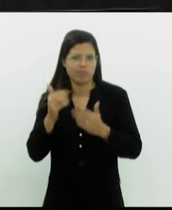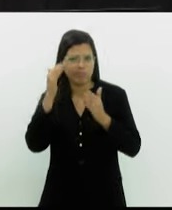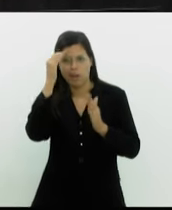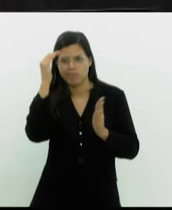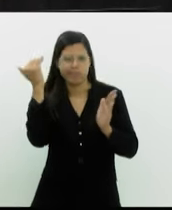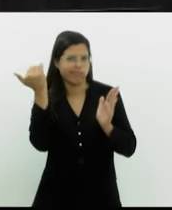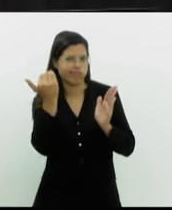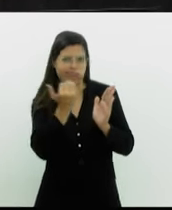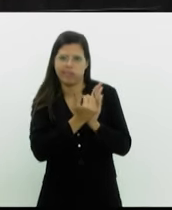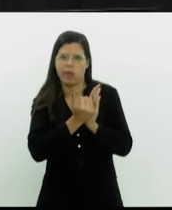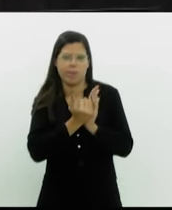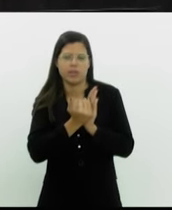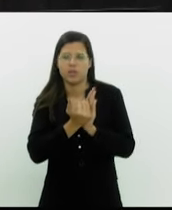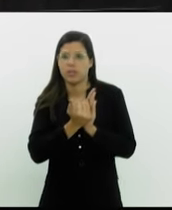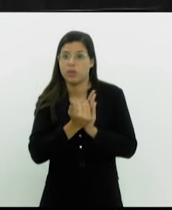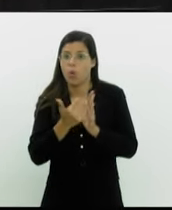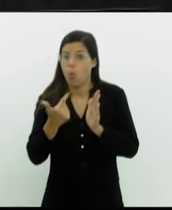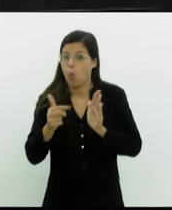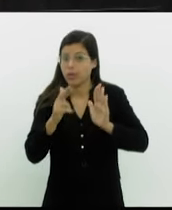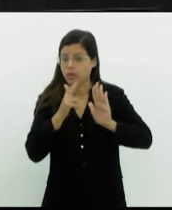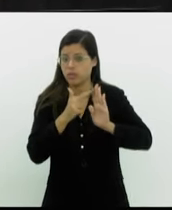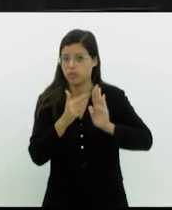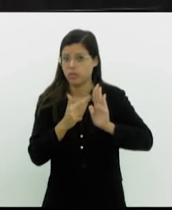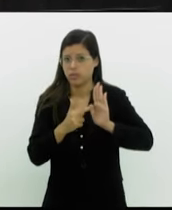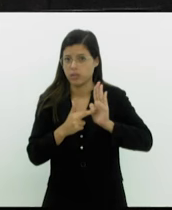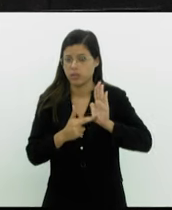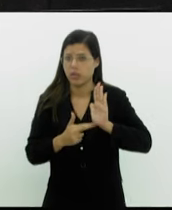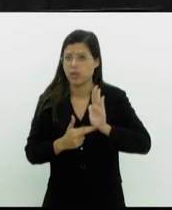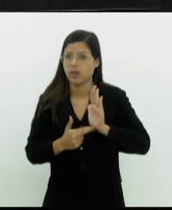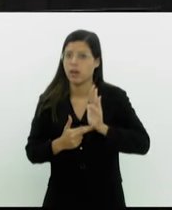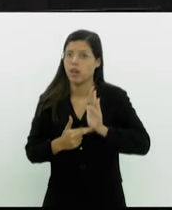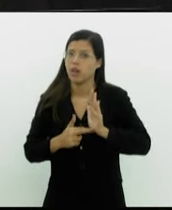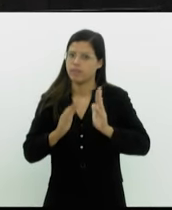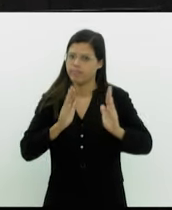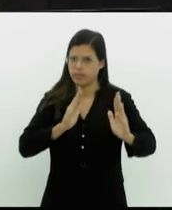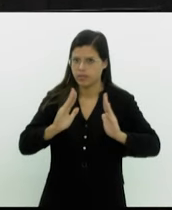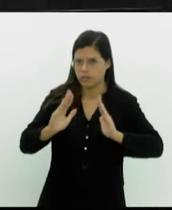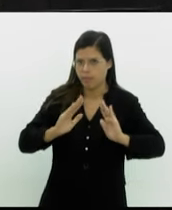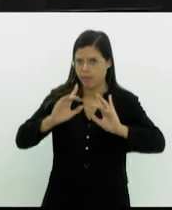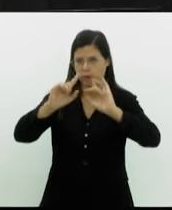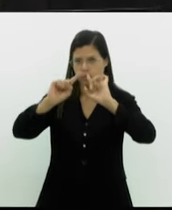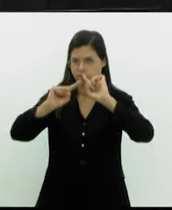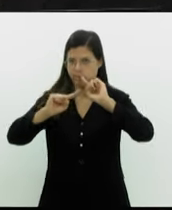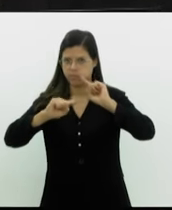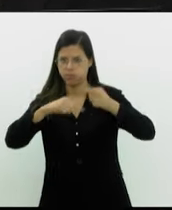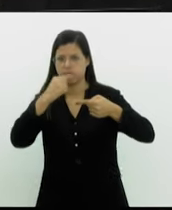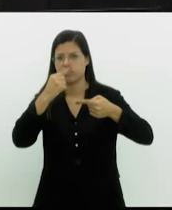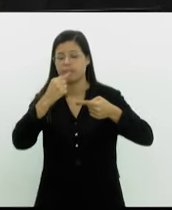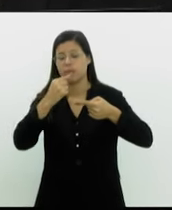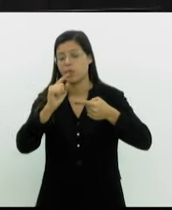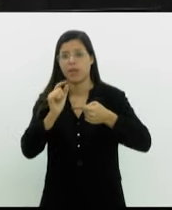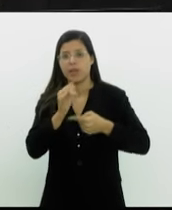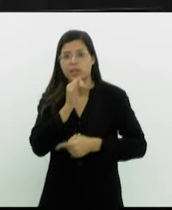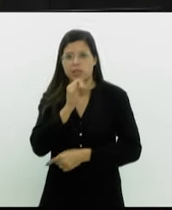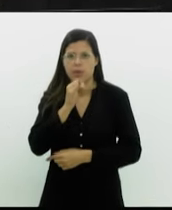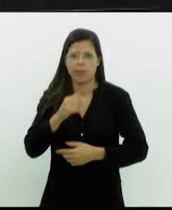outras determinações previstas no regime de recuperação fiscal. Por